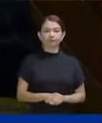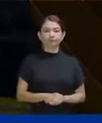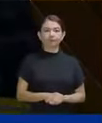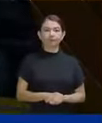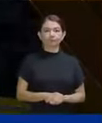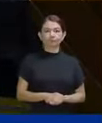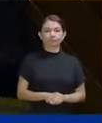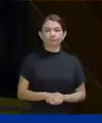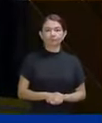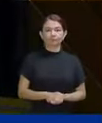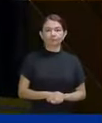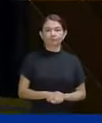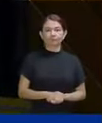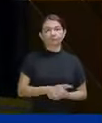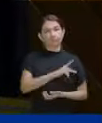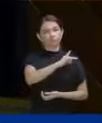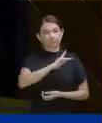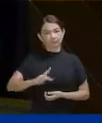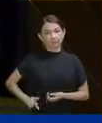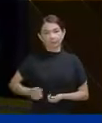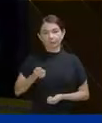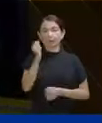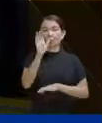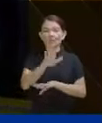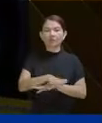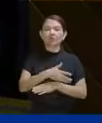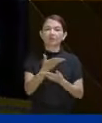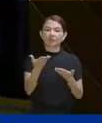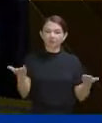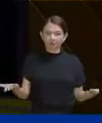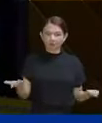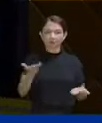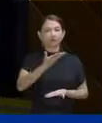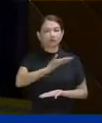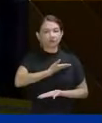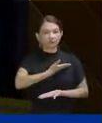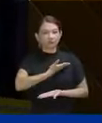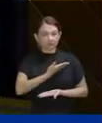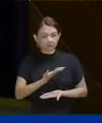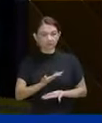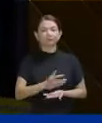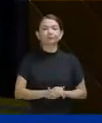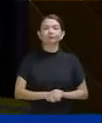óculos de armação escura e traje toga preta. Boa tarde a todos, colegas.